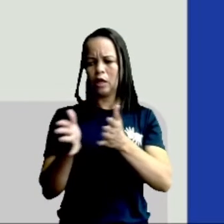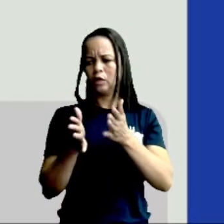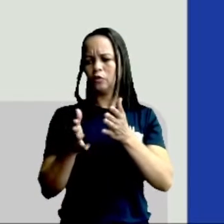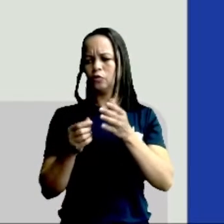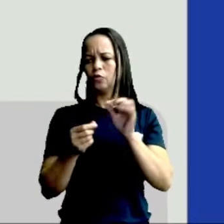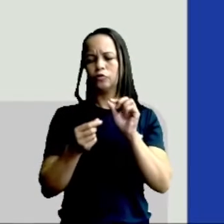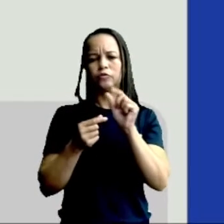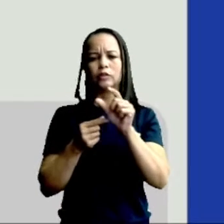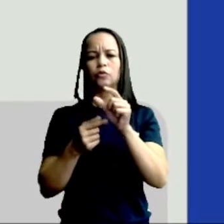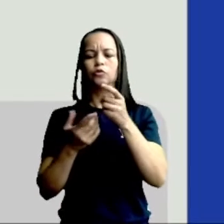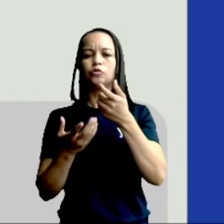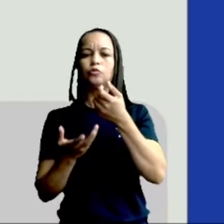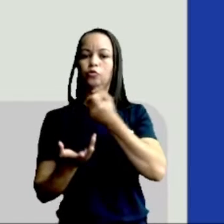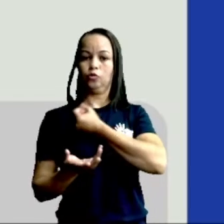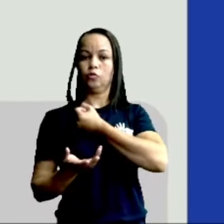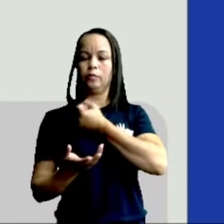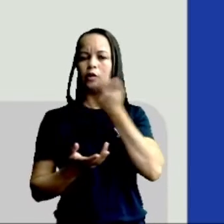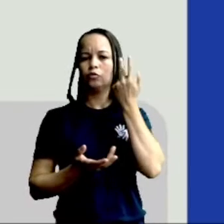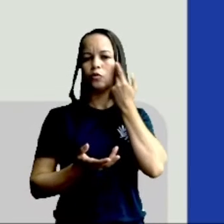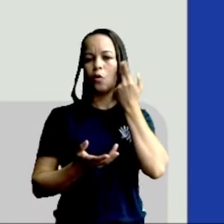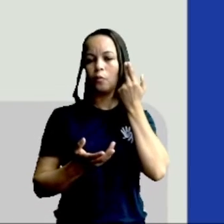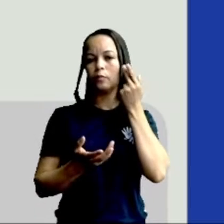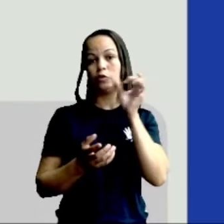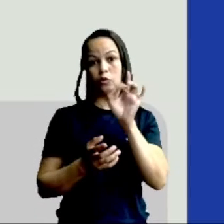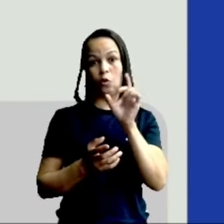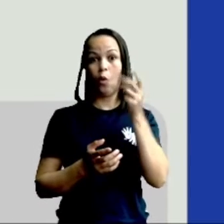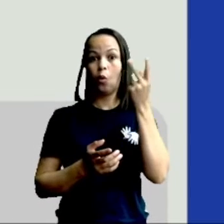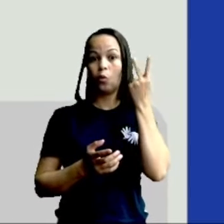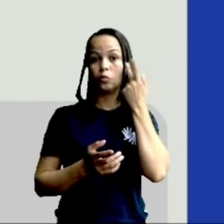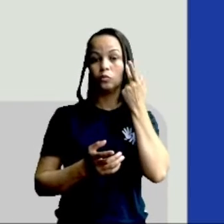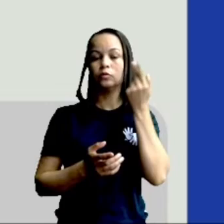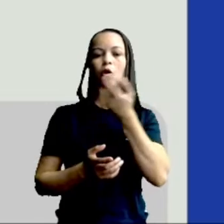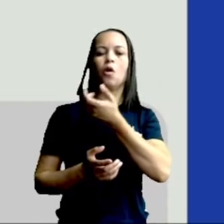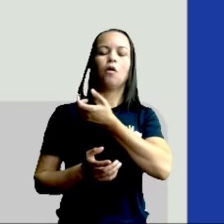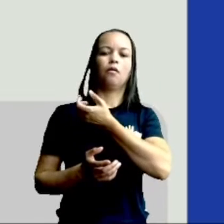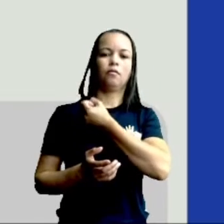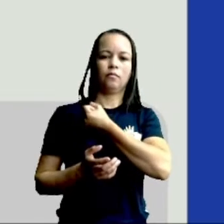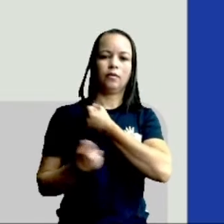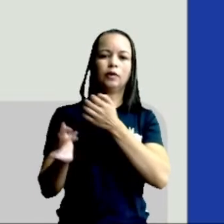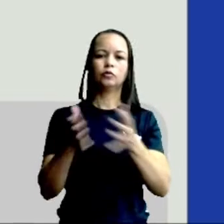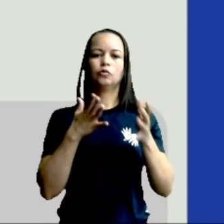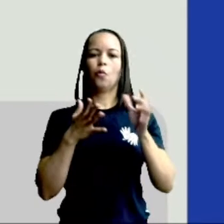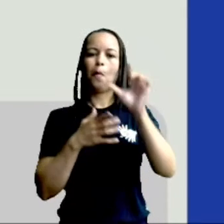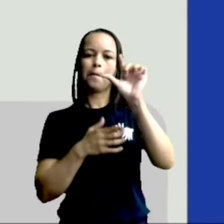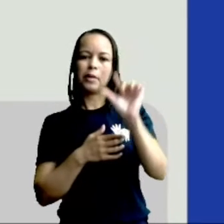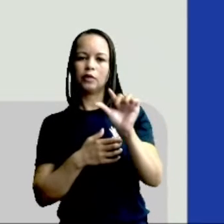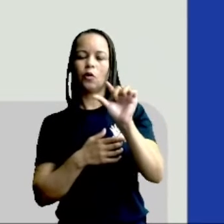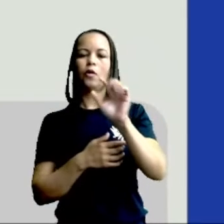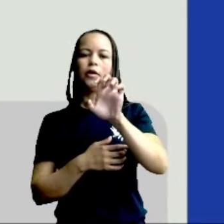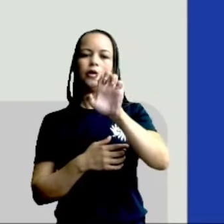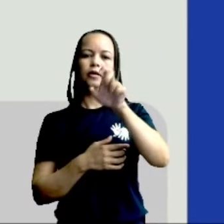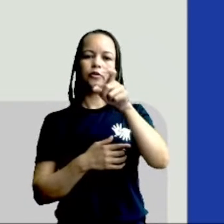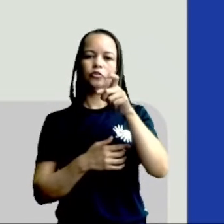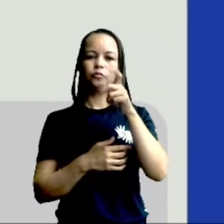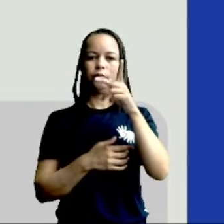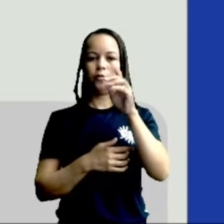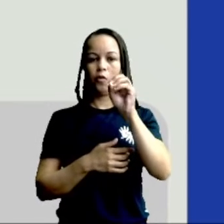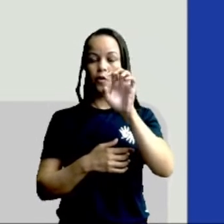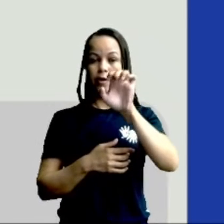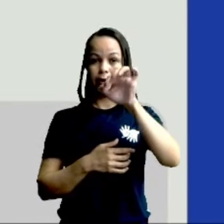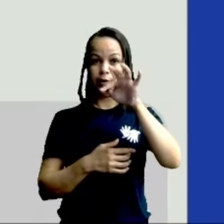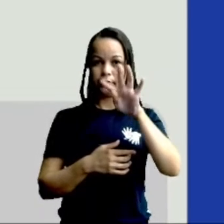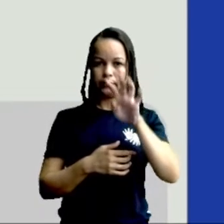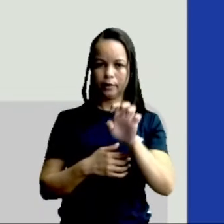dos fatores comuns, apenas os comuns, de menor expoente. Tá? Então vamos lá, repetir.